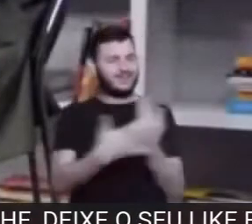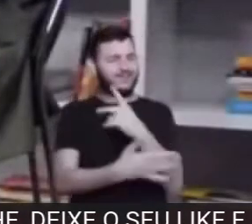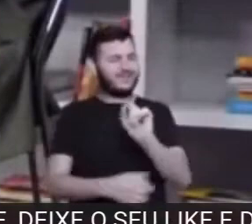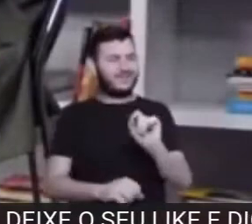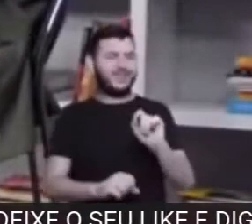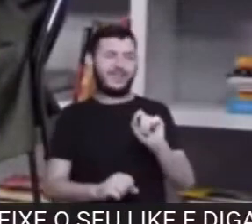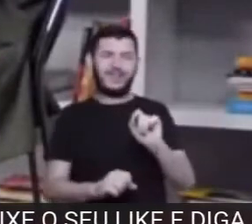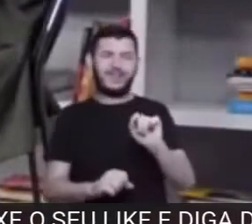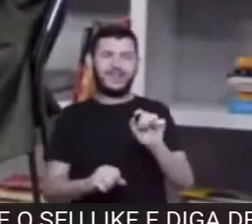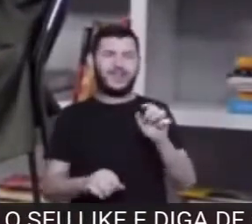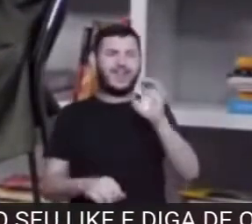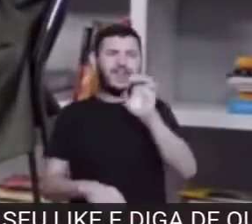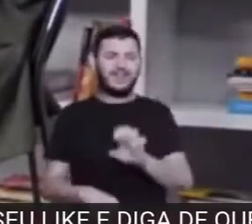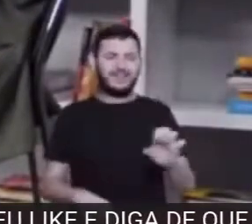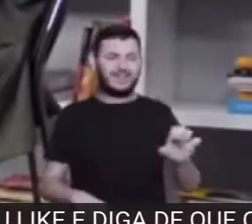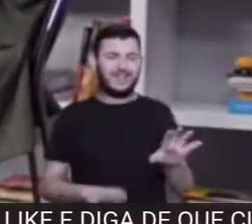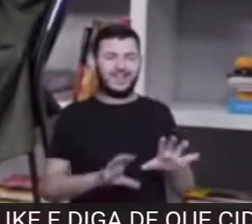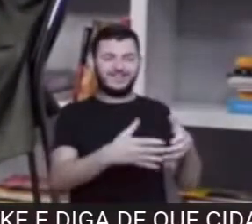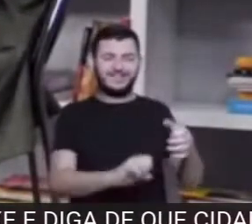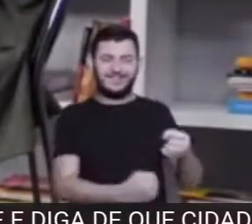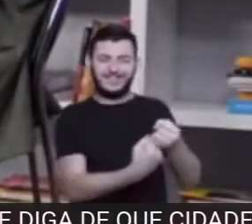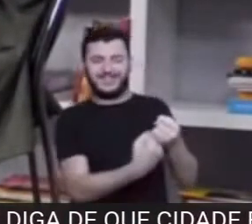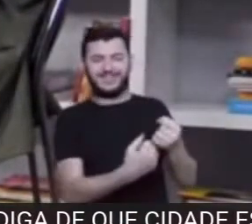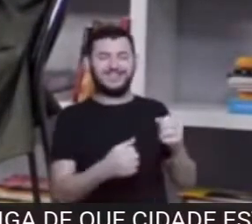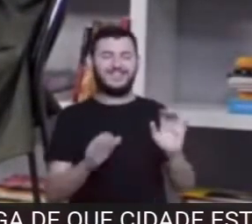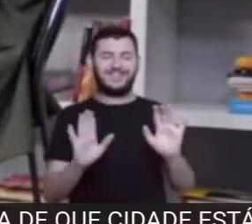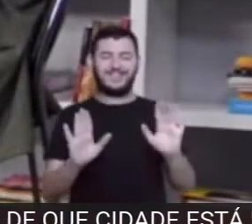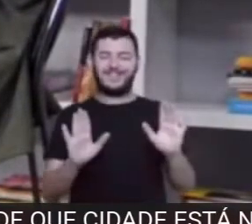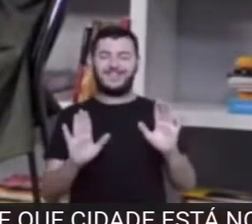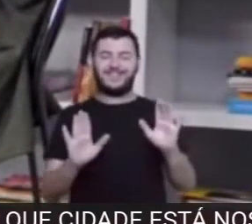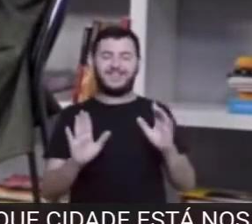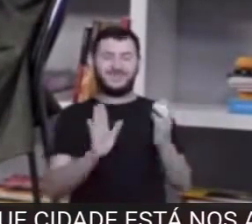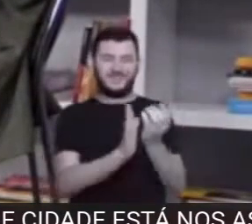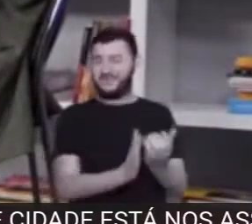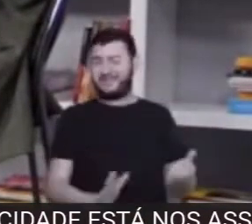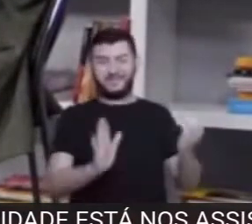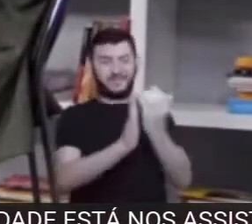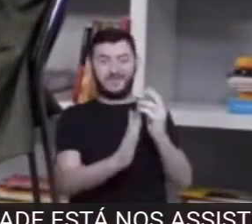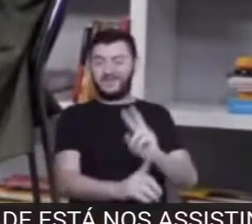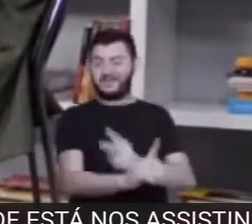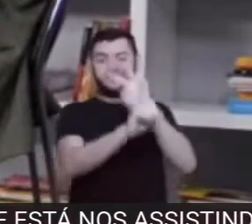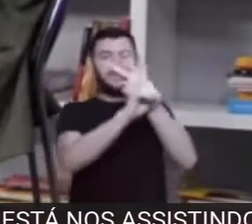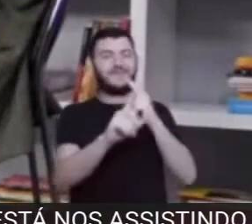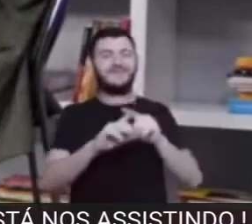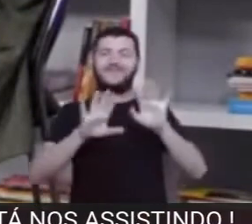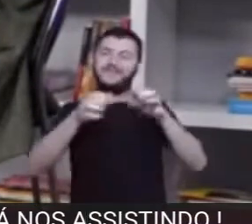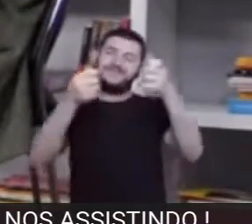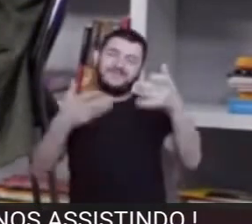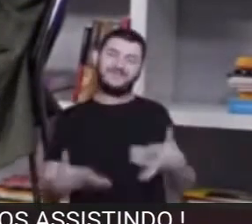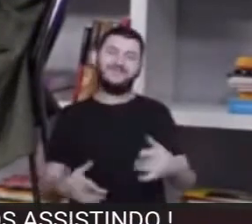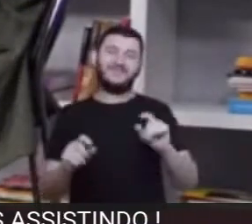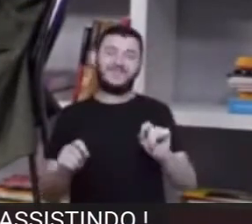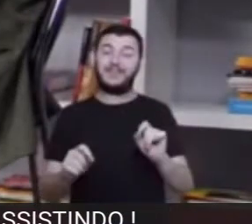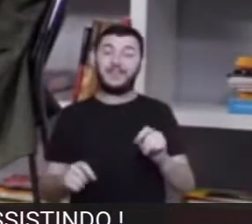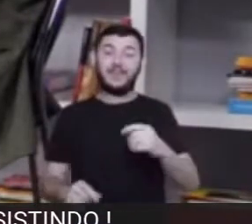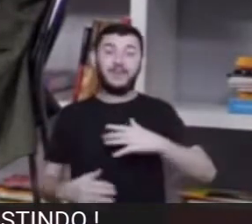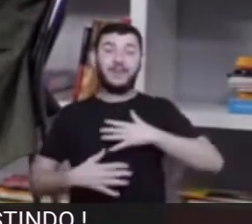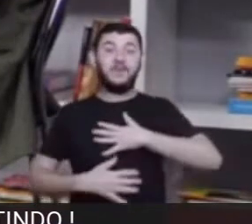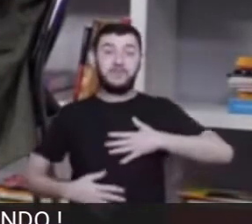do que esquerdista, sabe? Mas, de qualquer forma, foi um prazer,